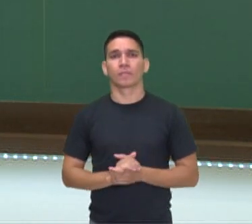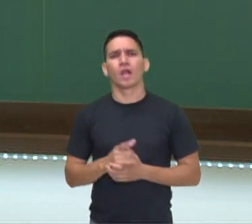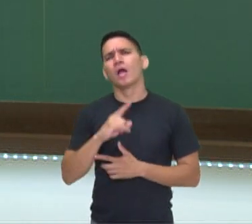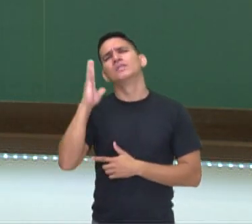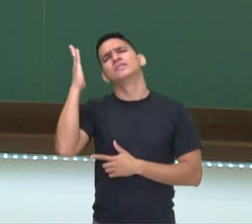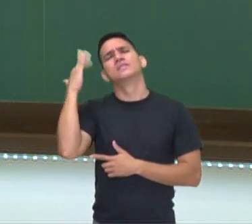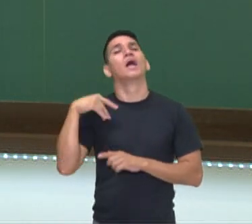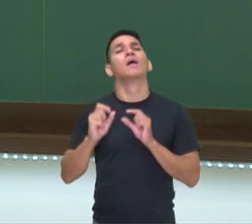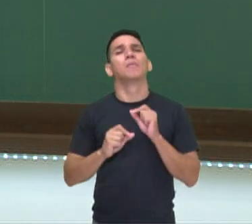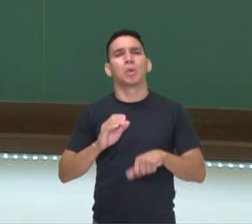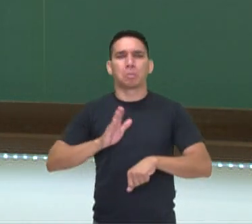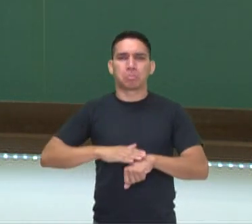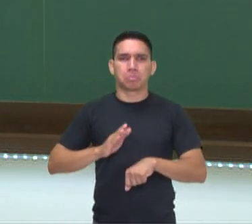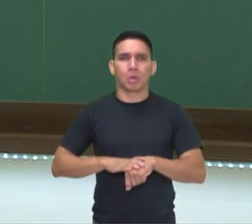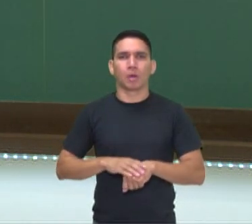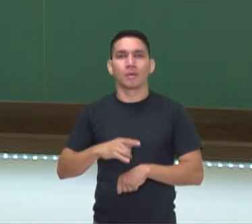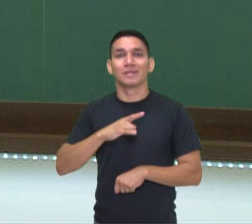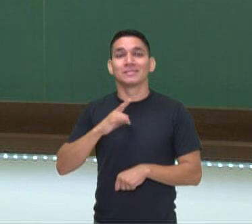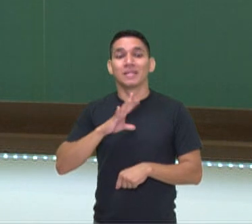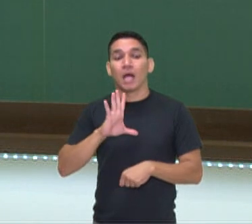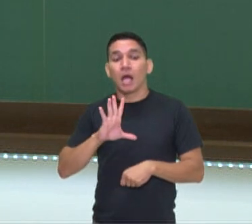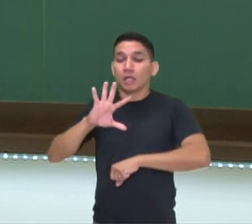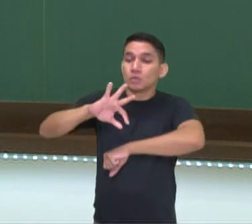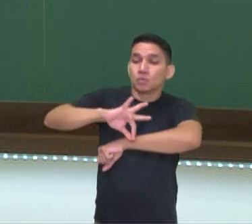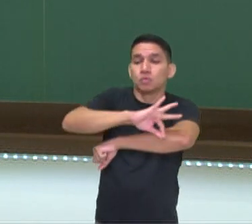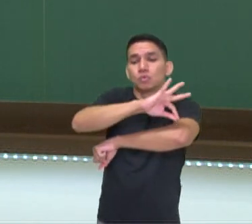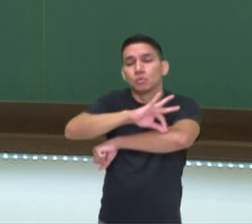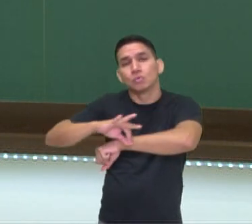composição da arquitetura